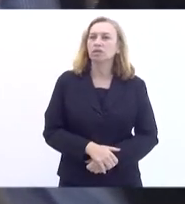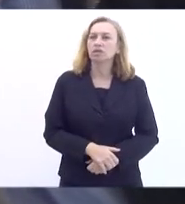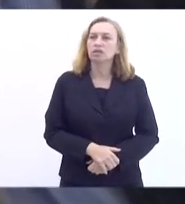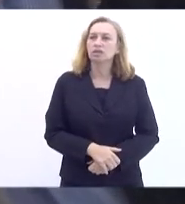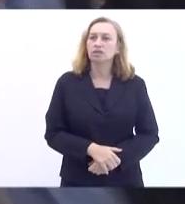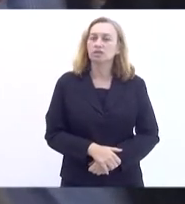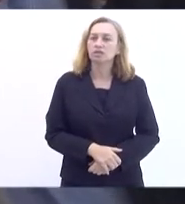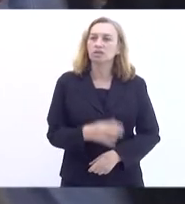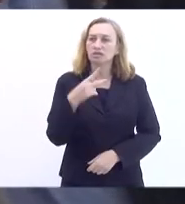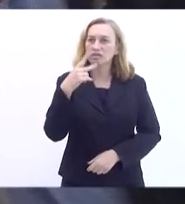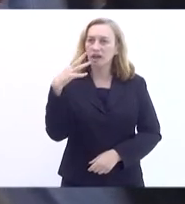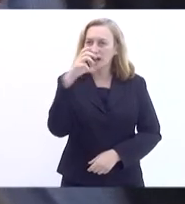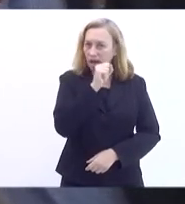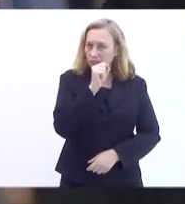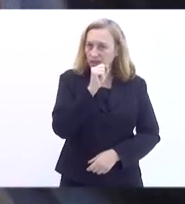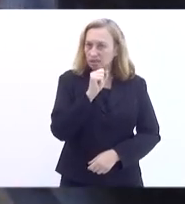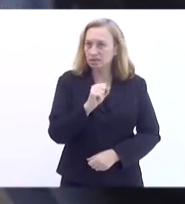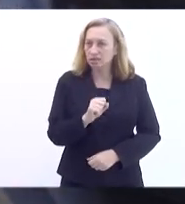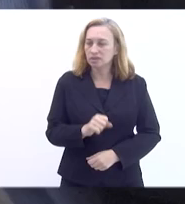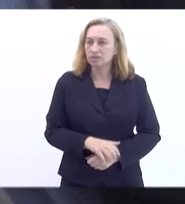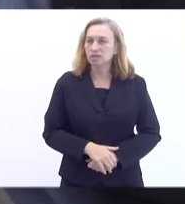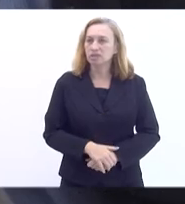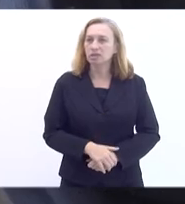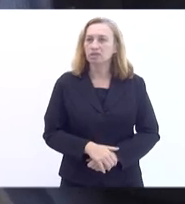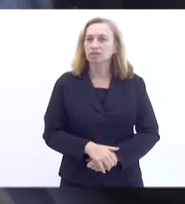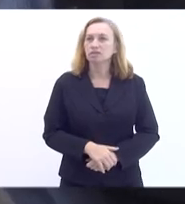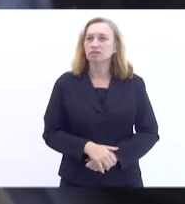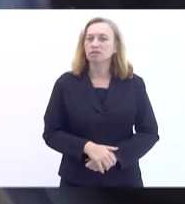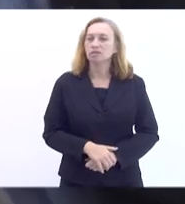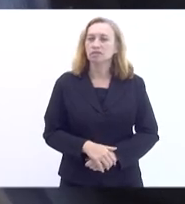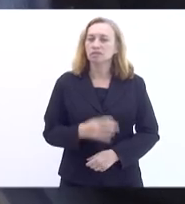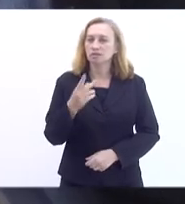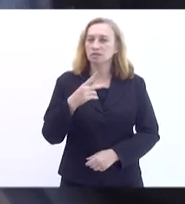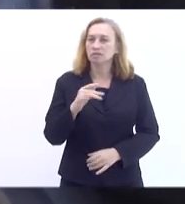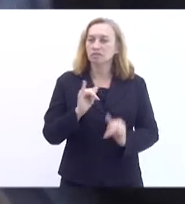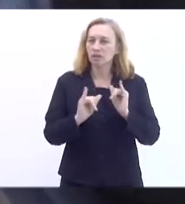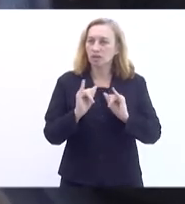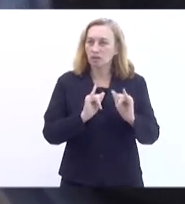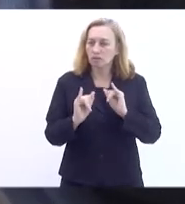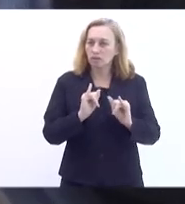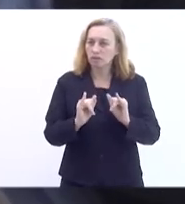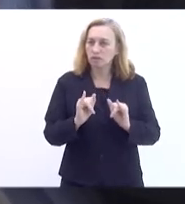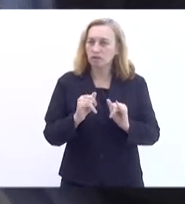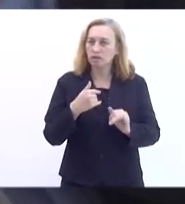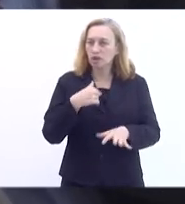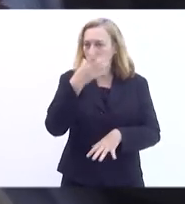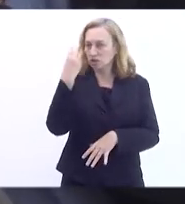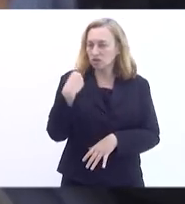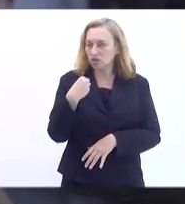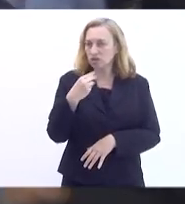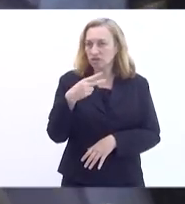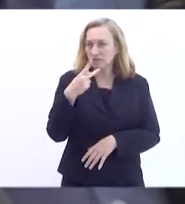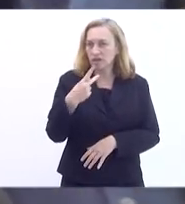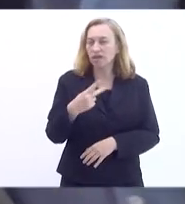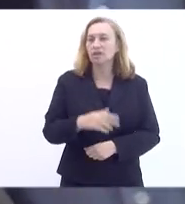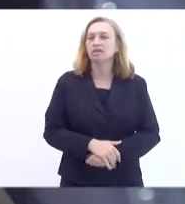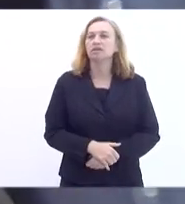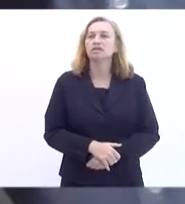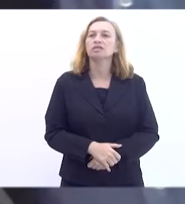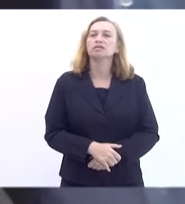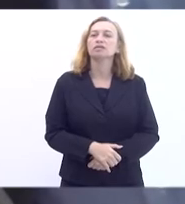uma explanação rápido aí trazendo mais algum adendo que eu não tenho que eu não tenho trazido e que